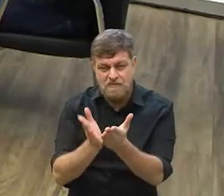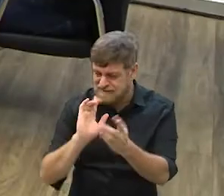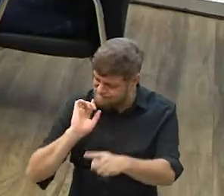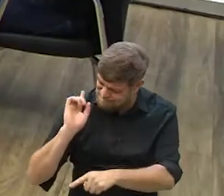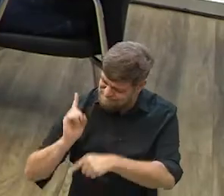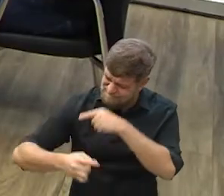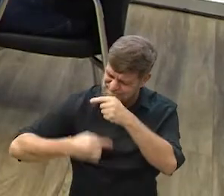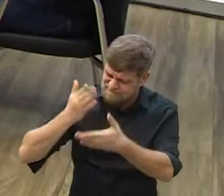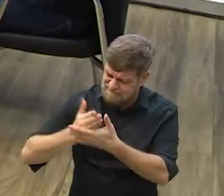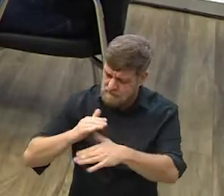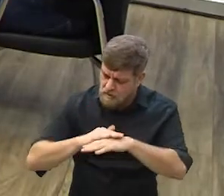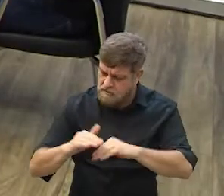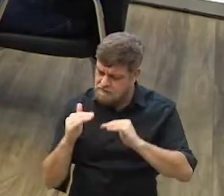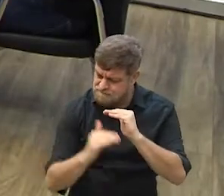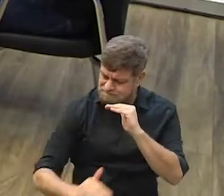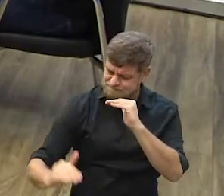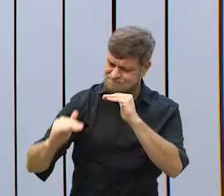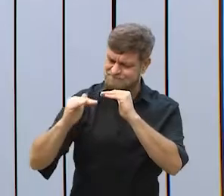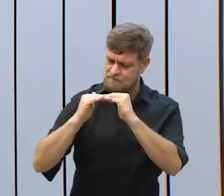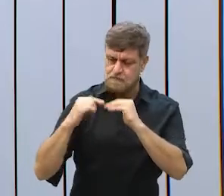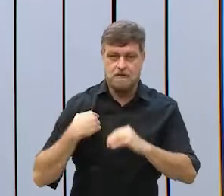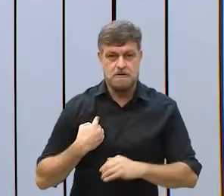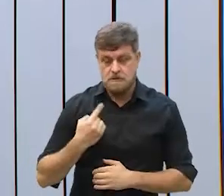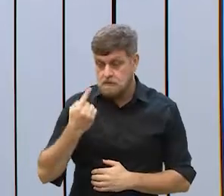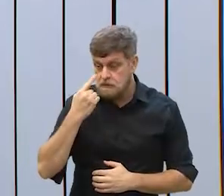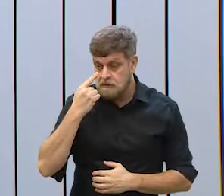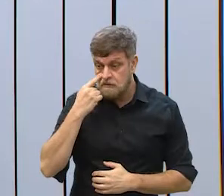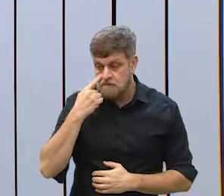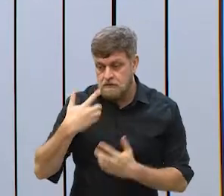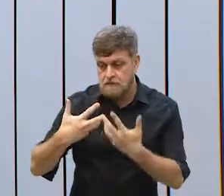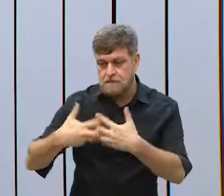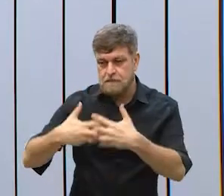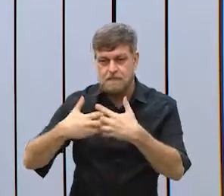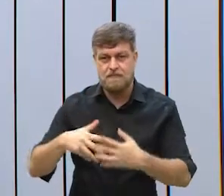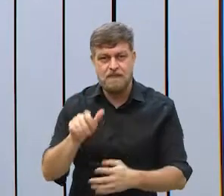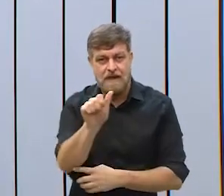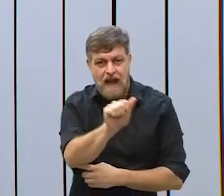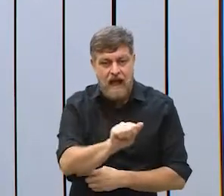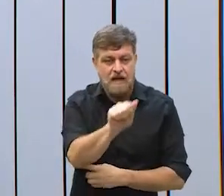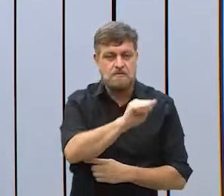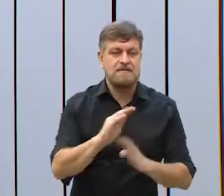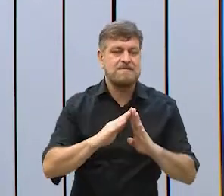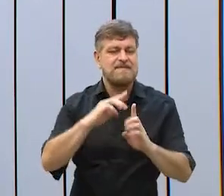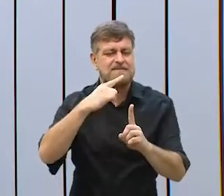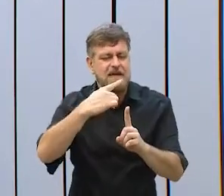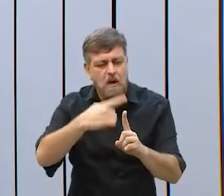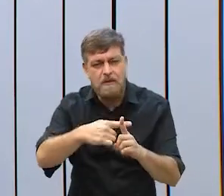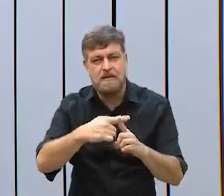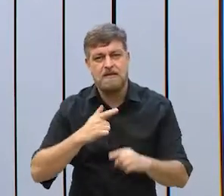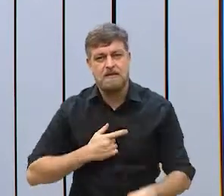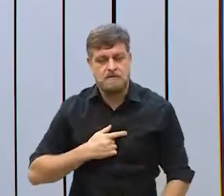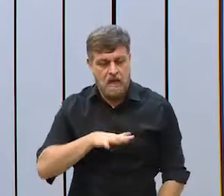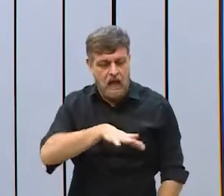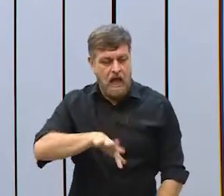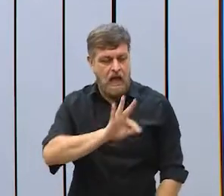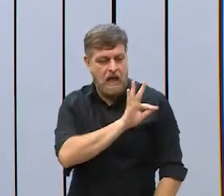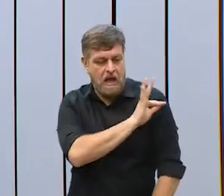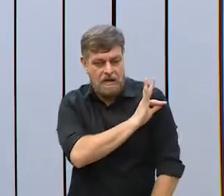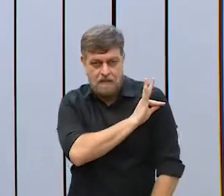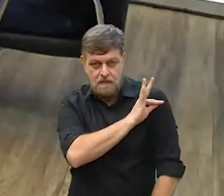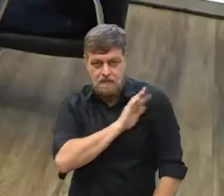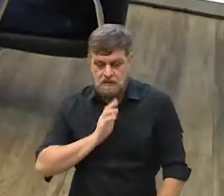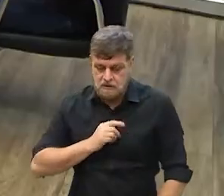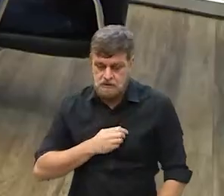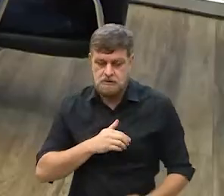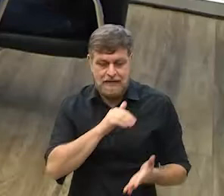laço que aprisiona e a gente não vê uma situação. Aí entra as associações, as igrejas, o poder público, a gente provocando